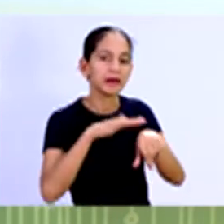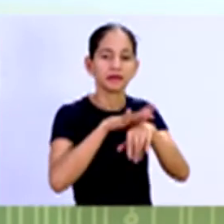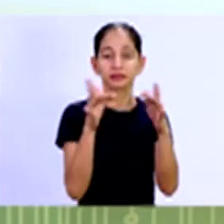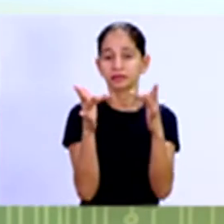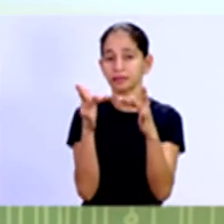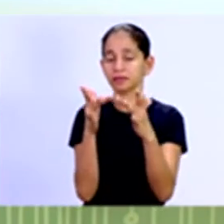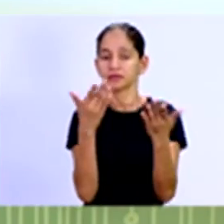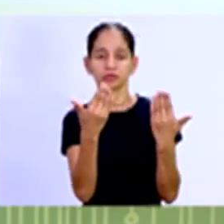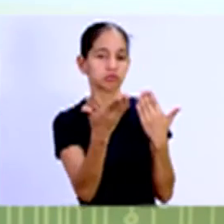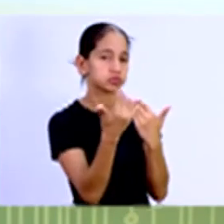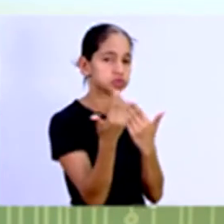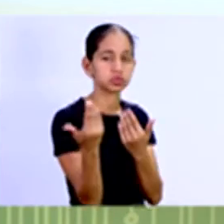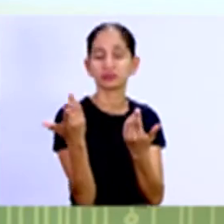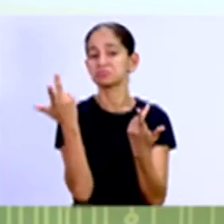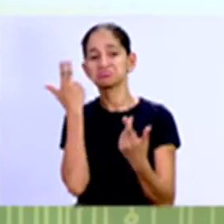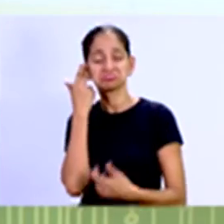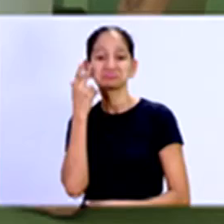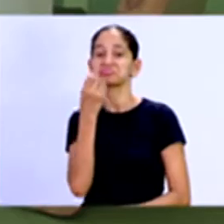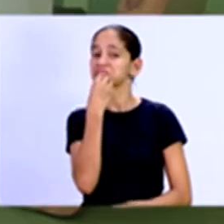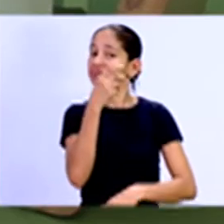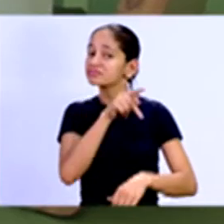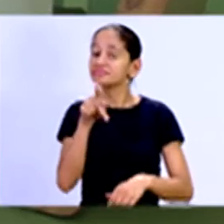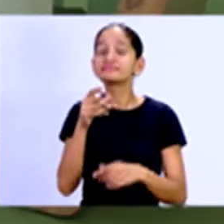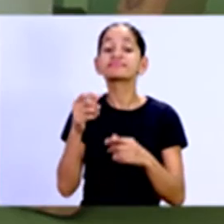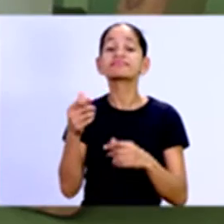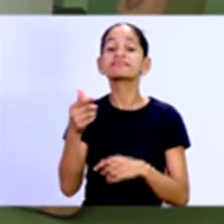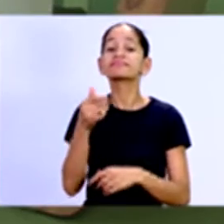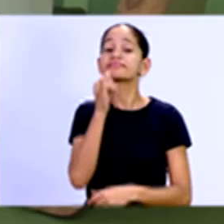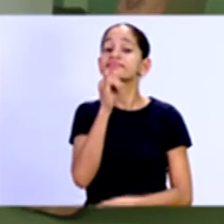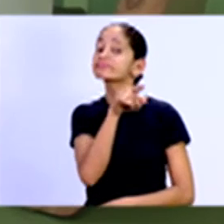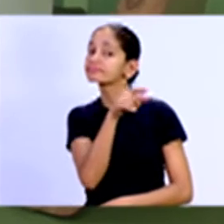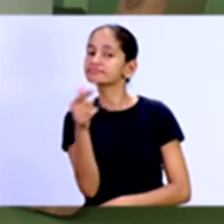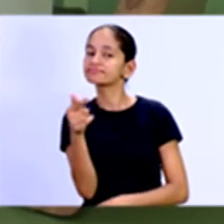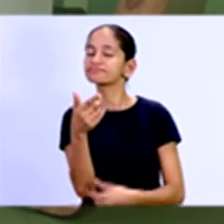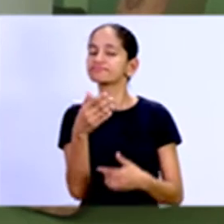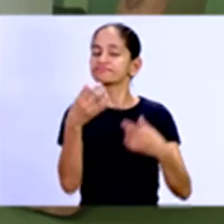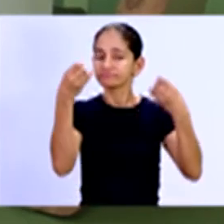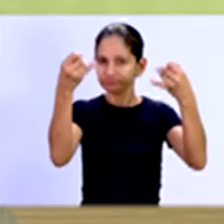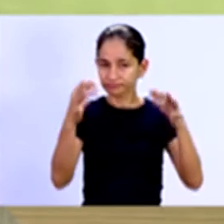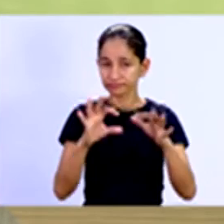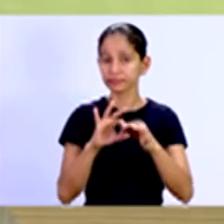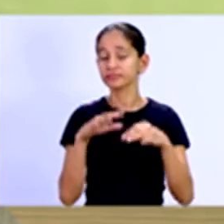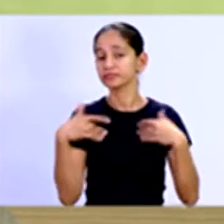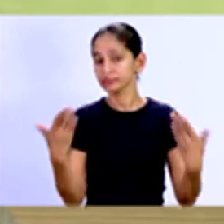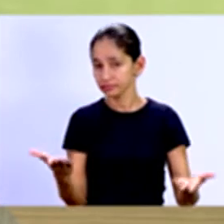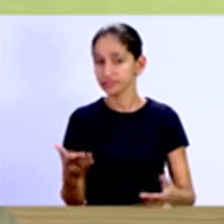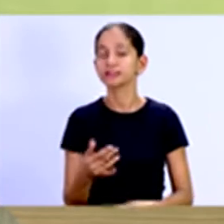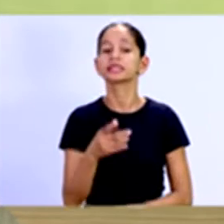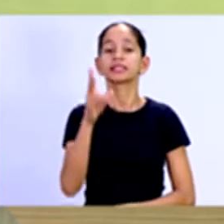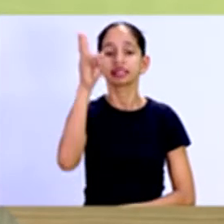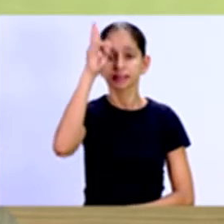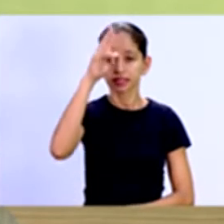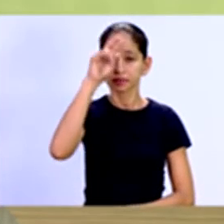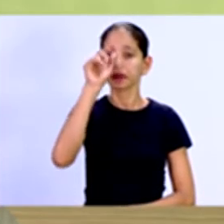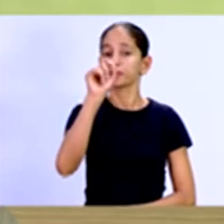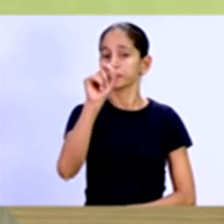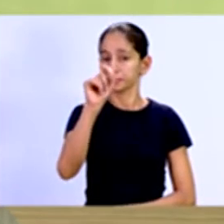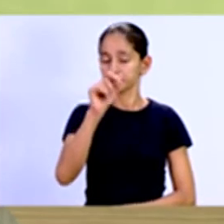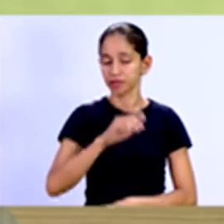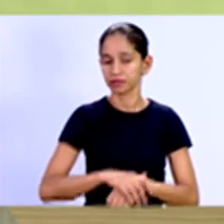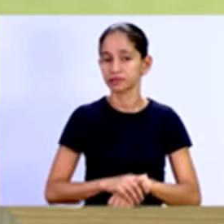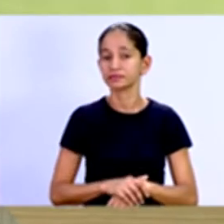interessante isso, né? Professor David, alguma observação? É importante lembrar do conceito